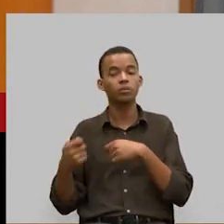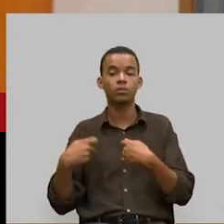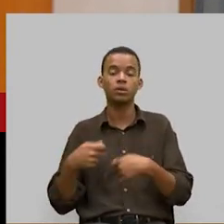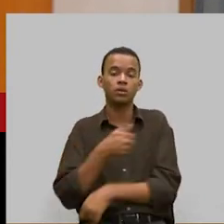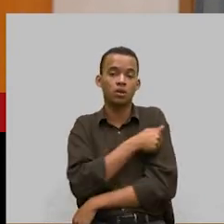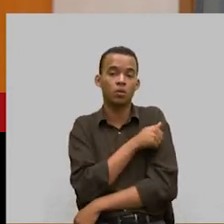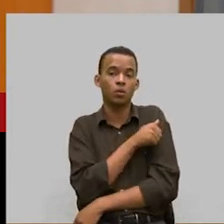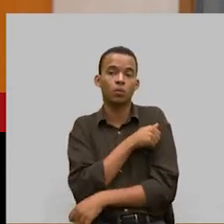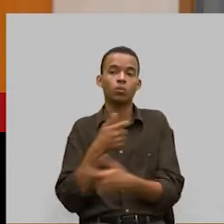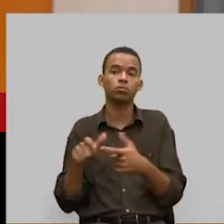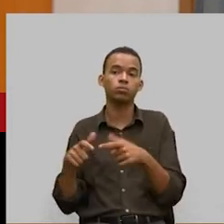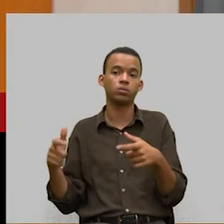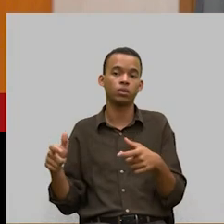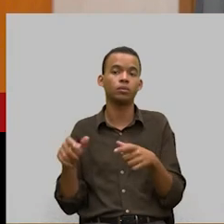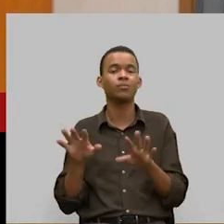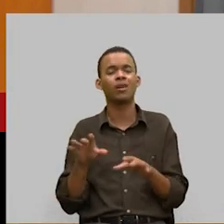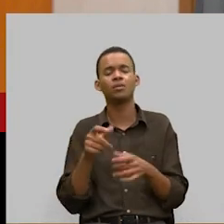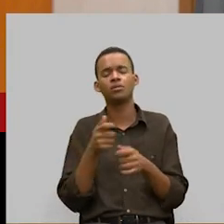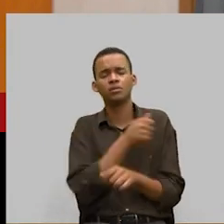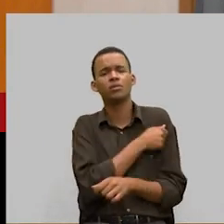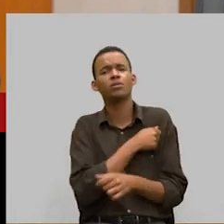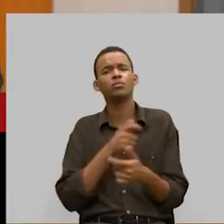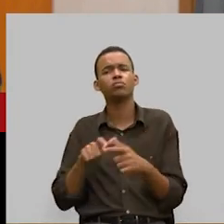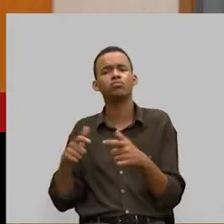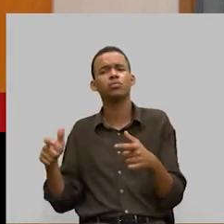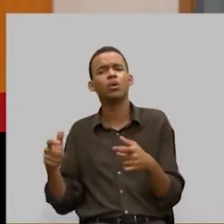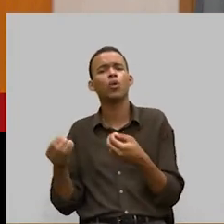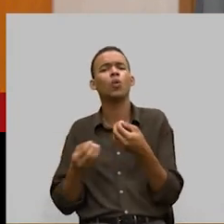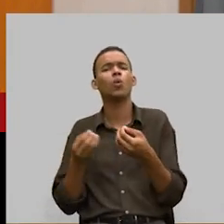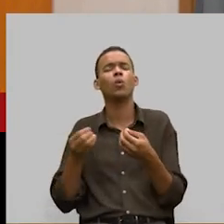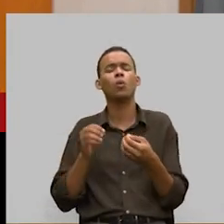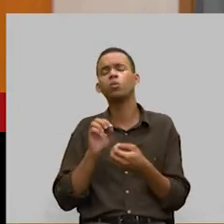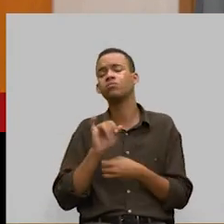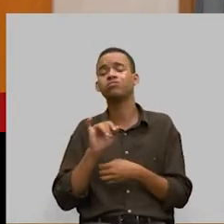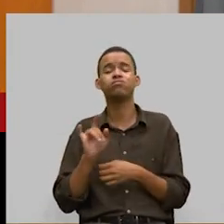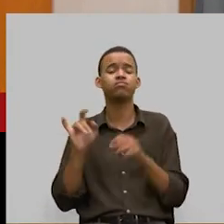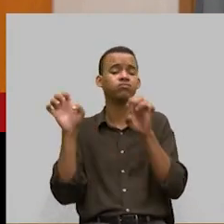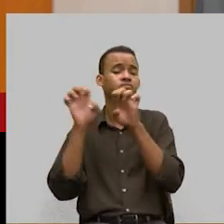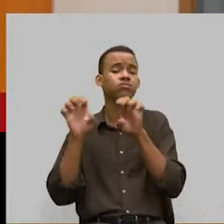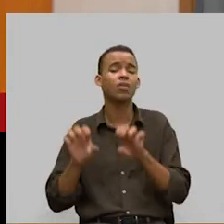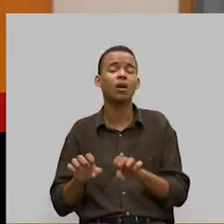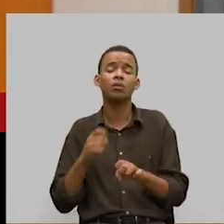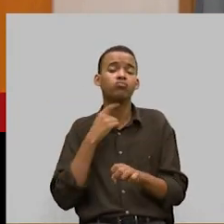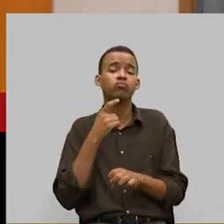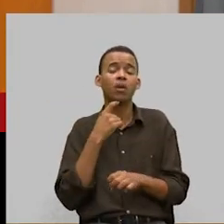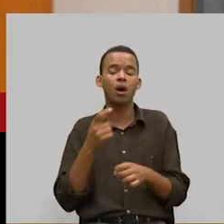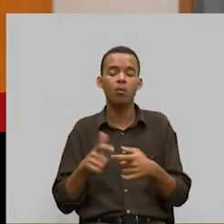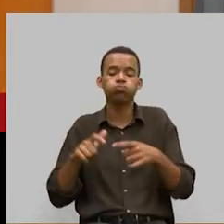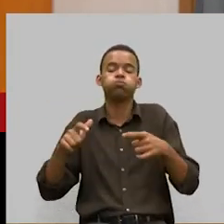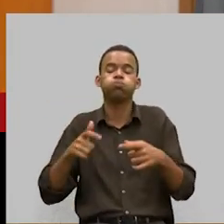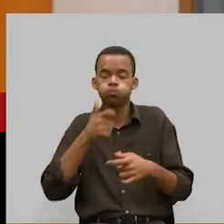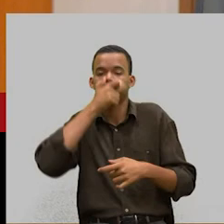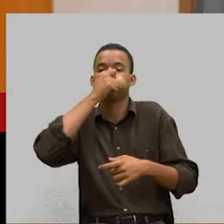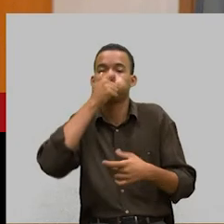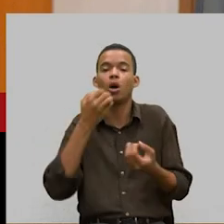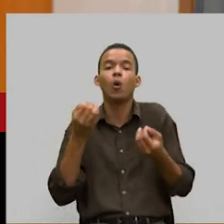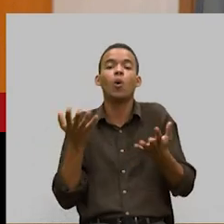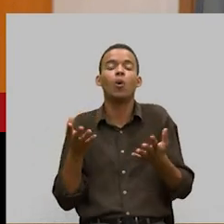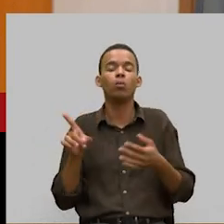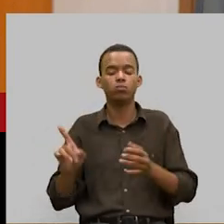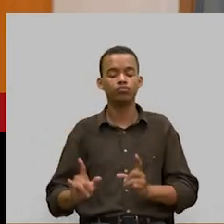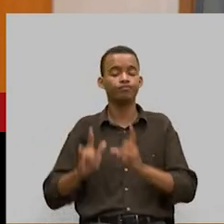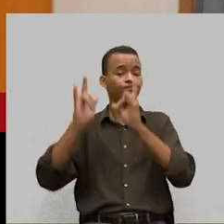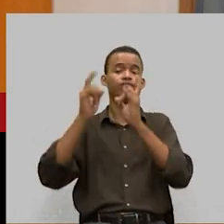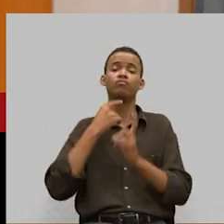como que vai trazer a aluno para dentro da escola se não tem uma estrutura que suporta essa capacidade de pessoas né Será que é